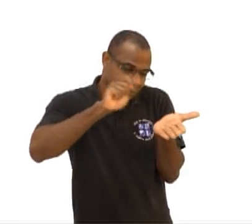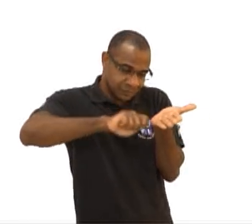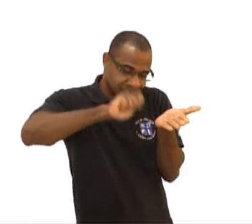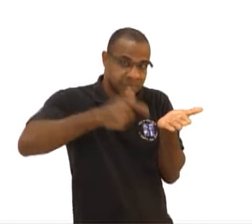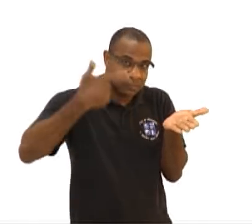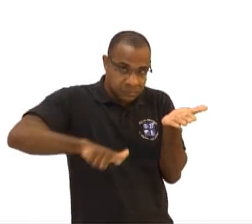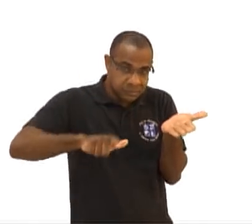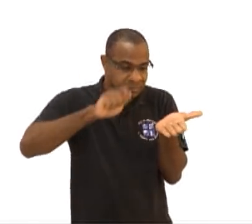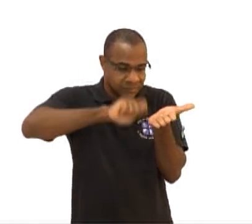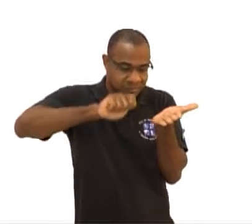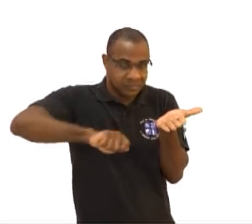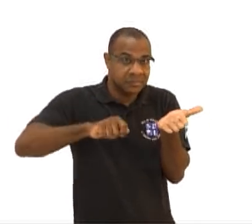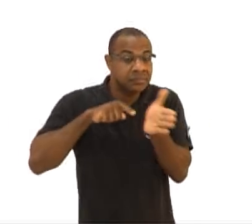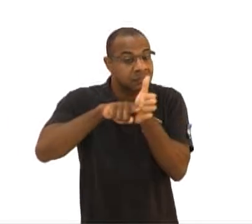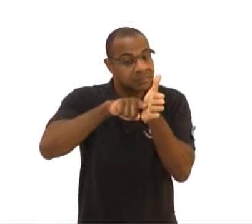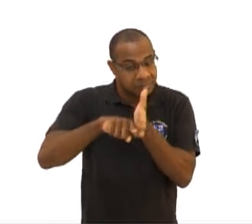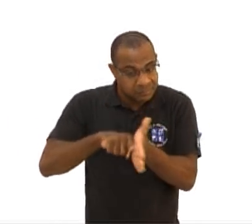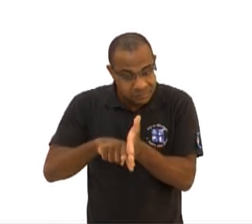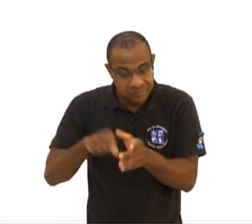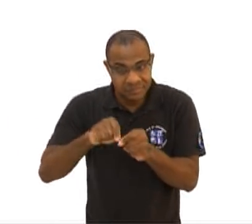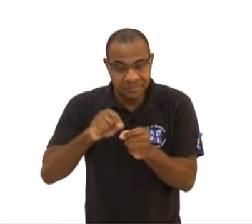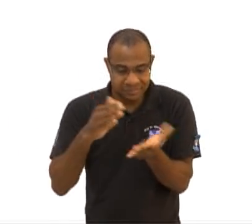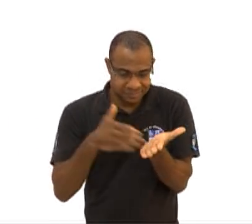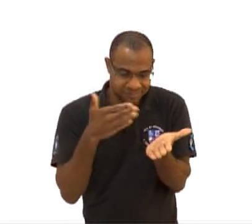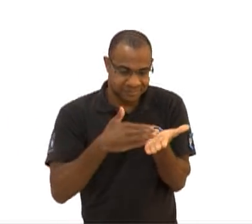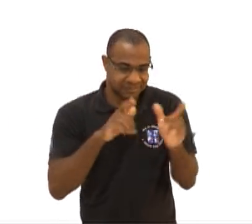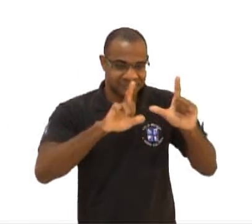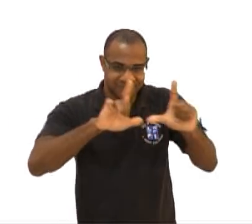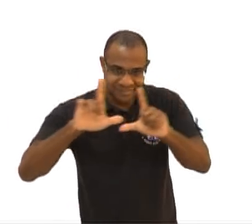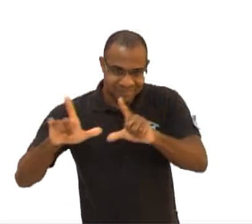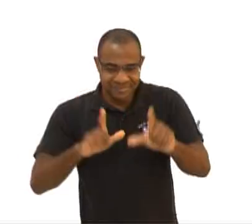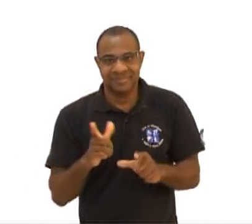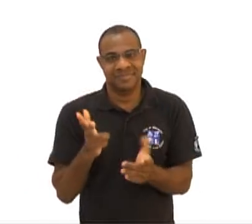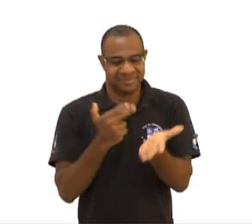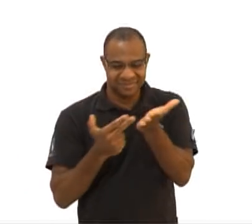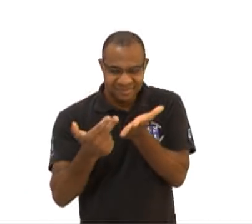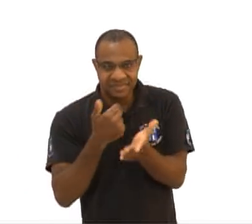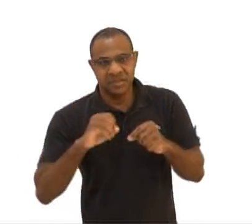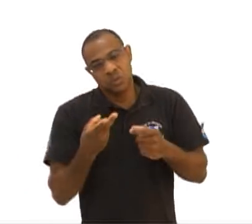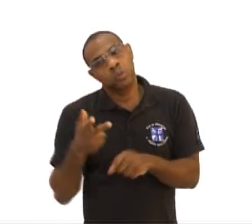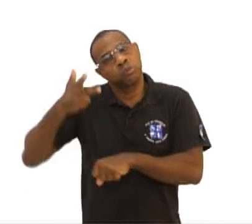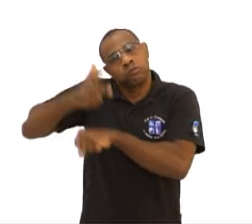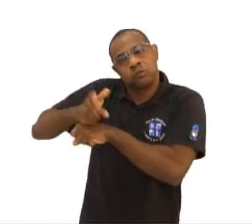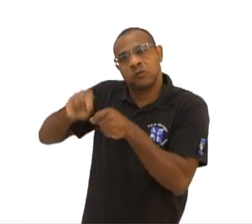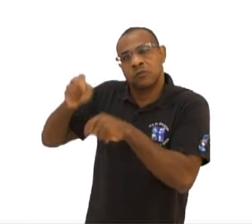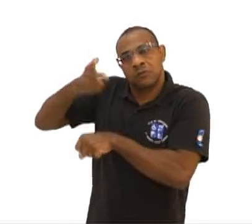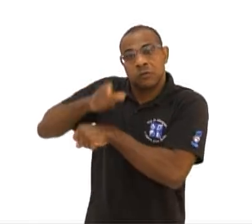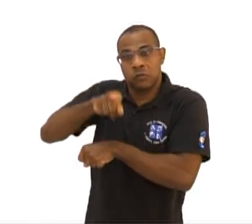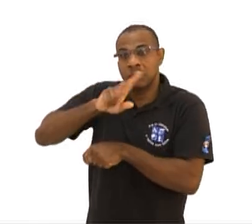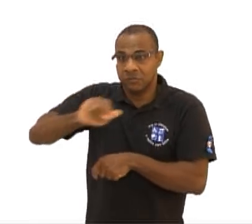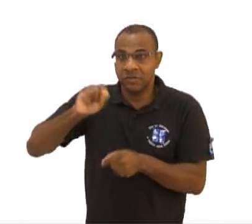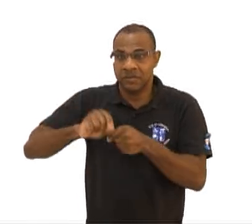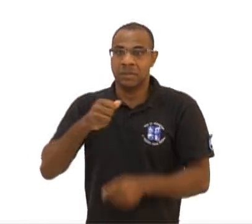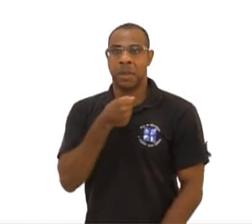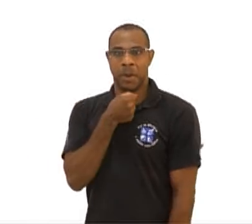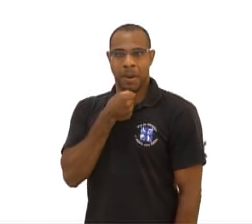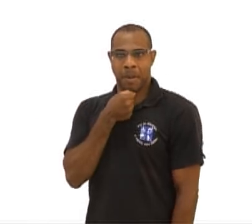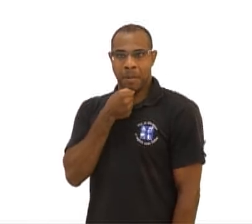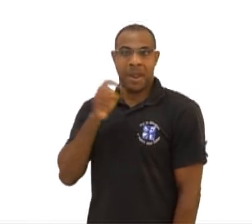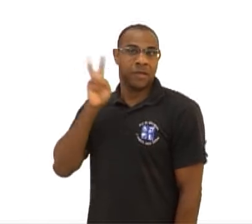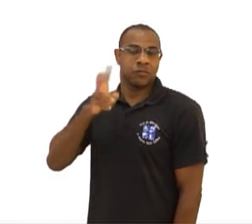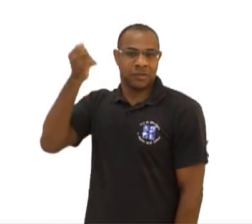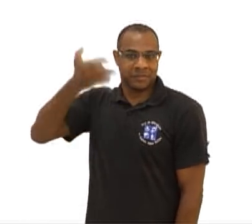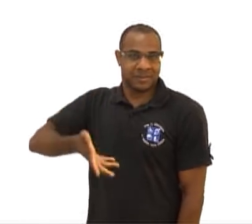história de pesquisarem em um livrinho, em quadrinhos, em desenho ou em um vídeo em que você vai narrar a